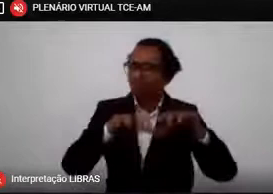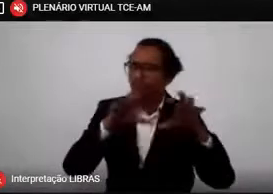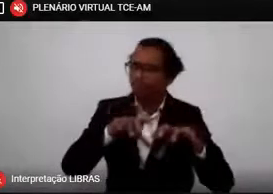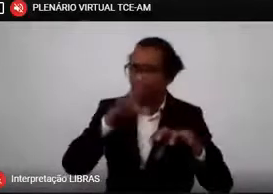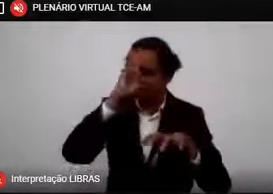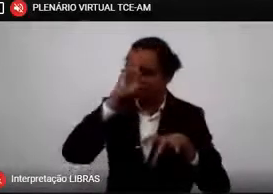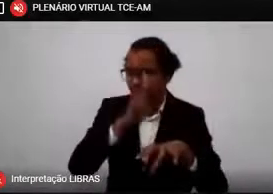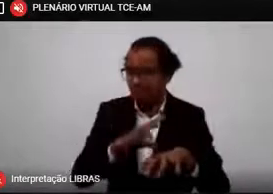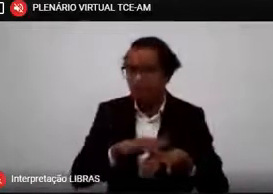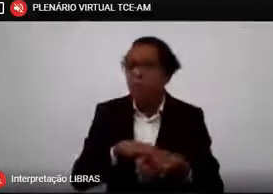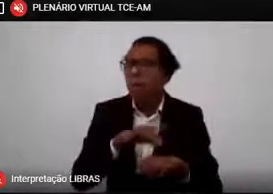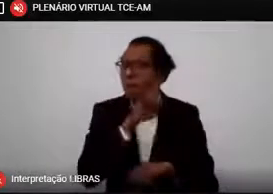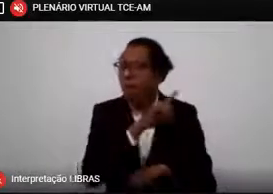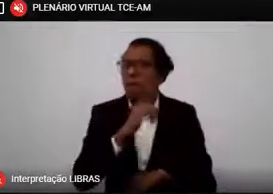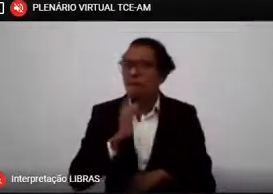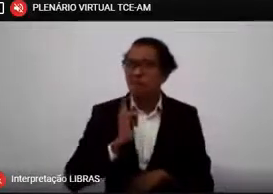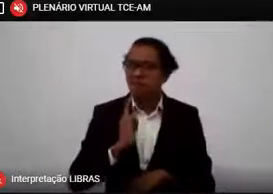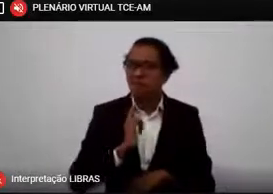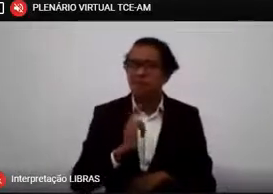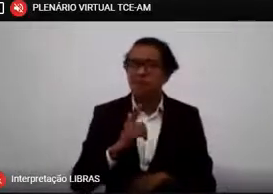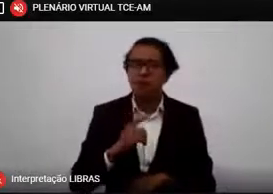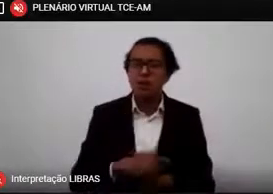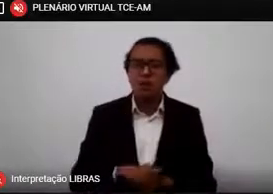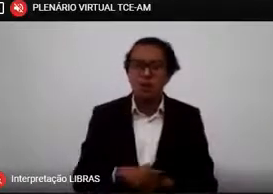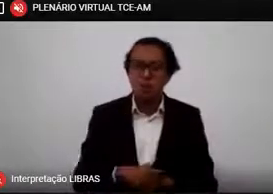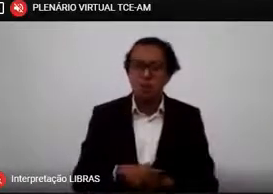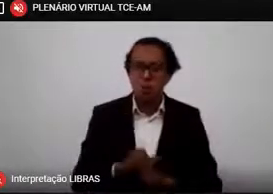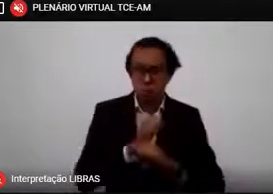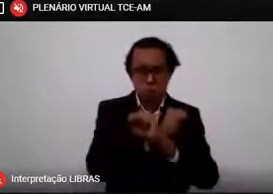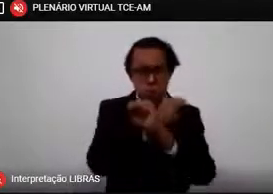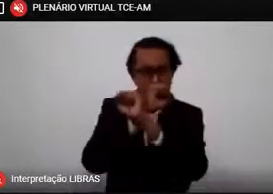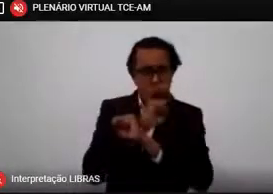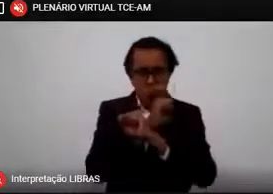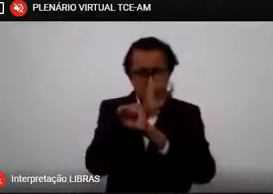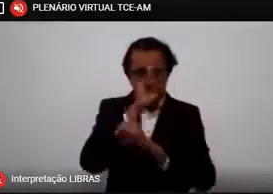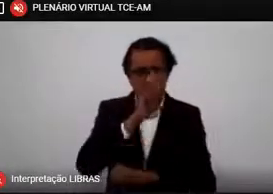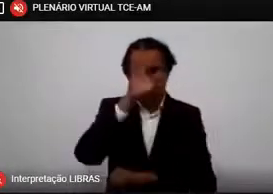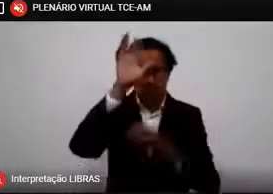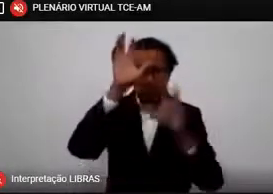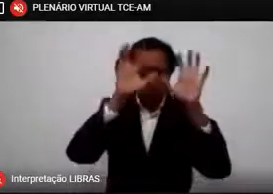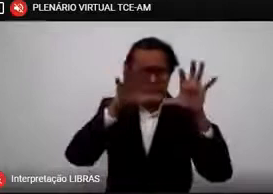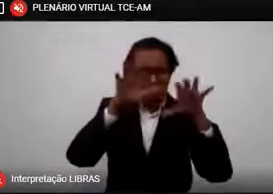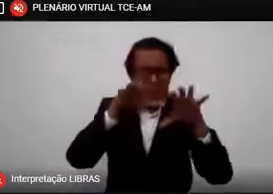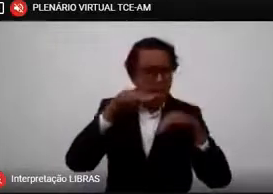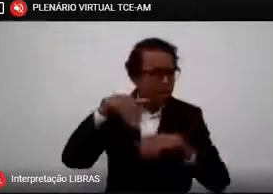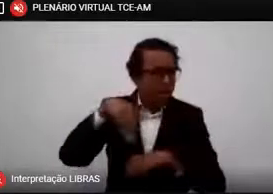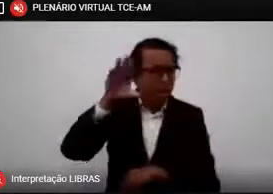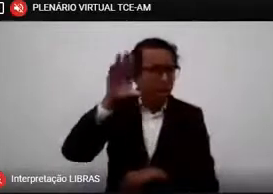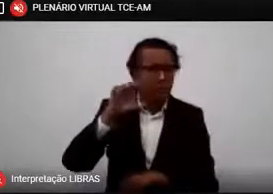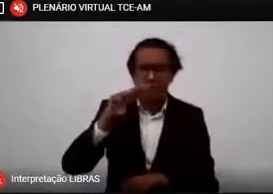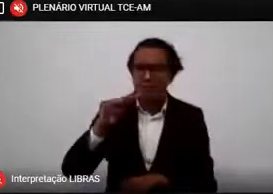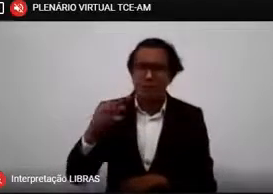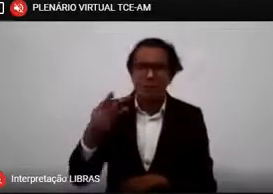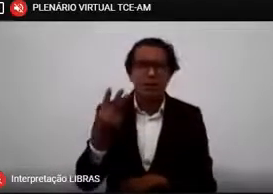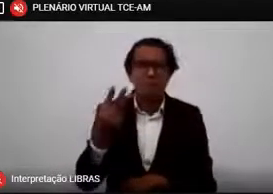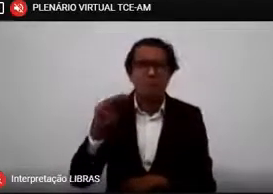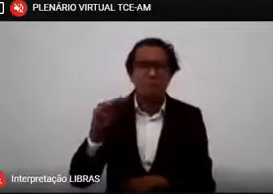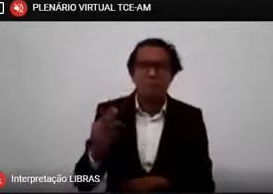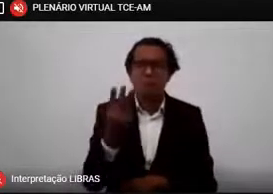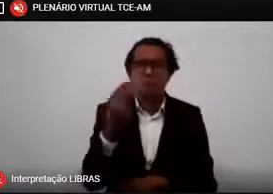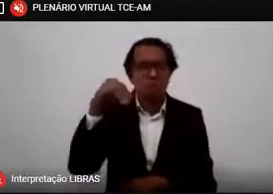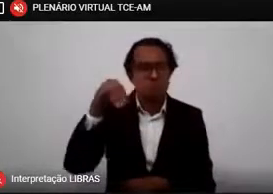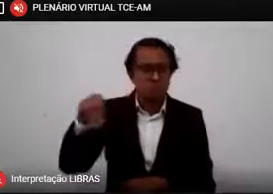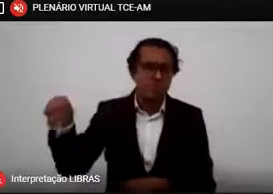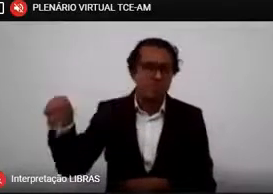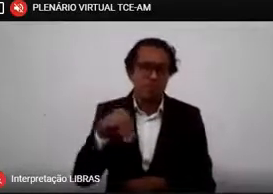próprios Andes mantêm um alto nível de chuva, acima de 3.000 milímetros por ano nessa região.